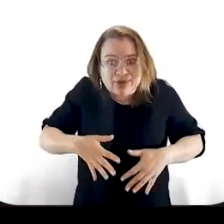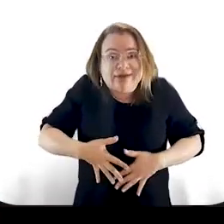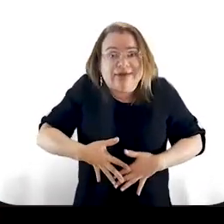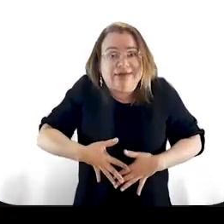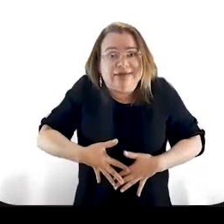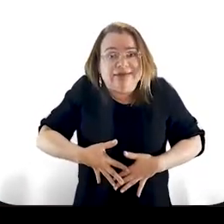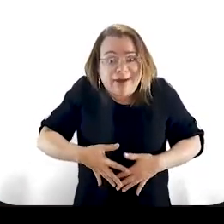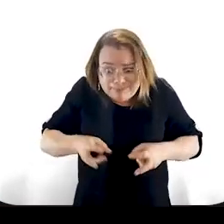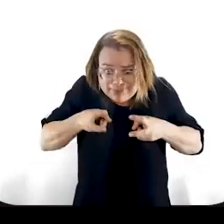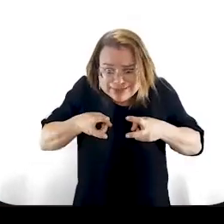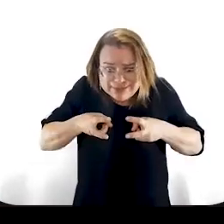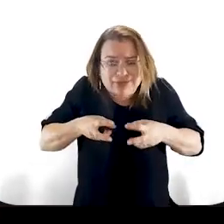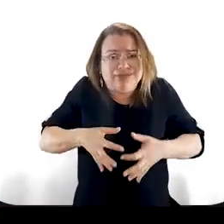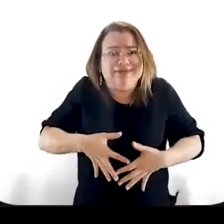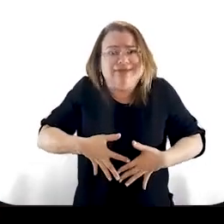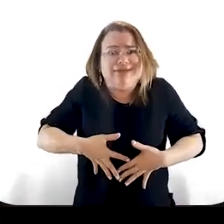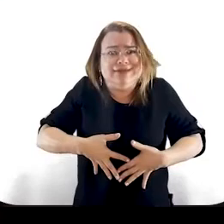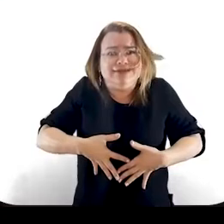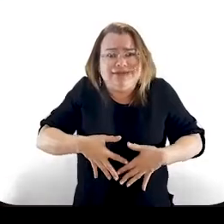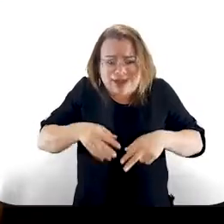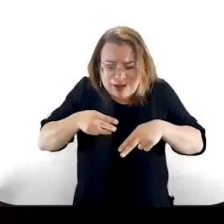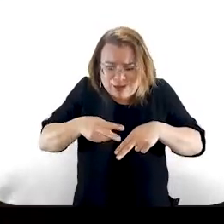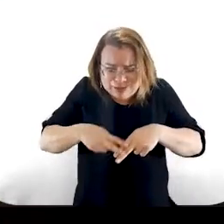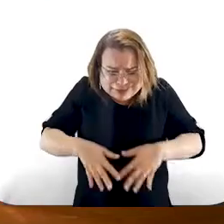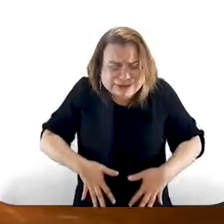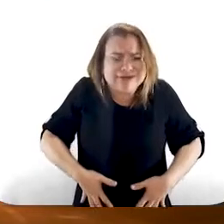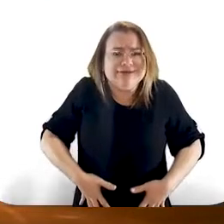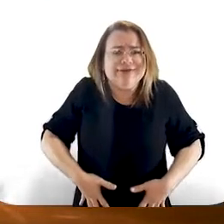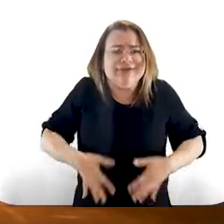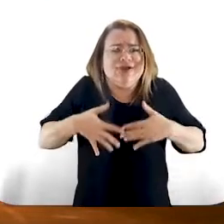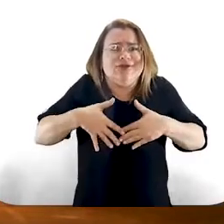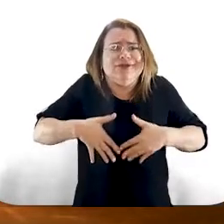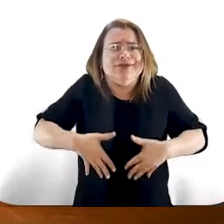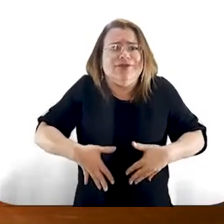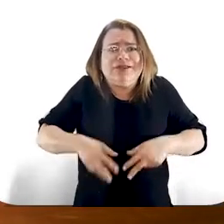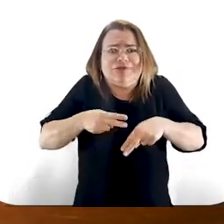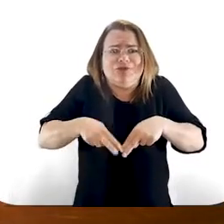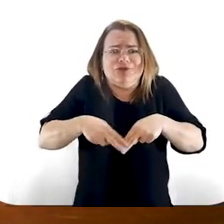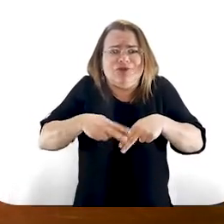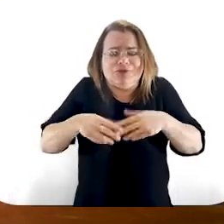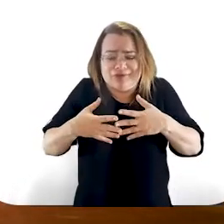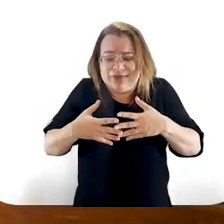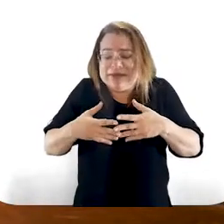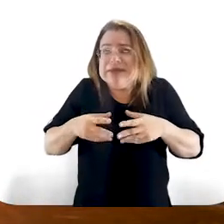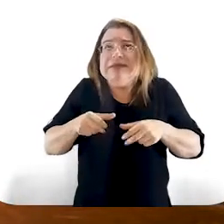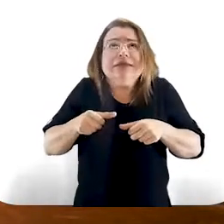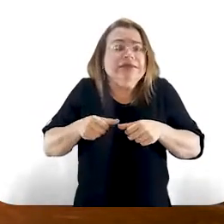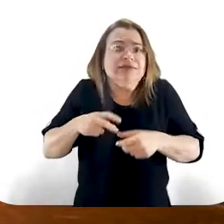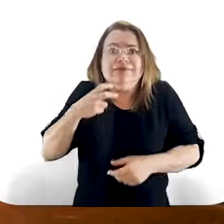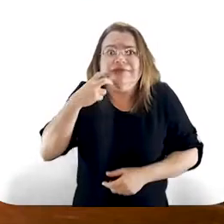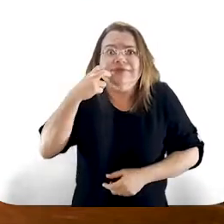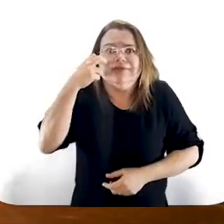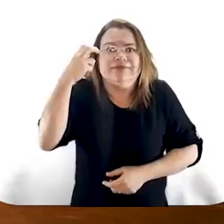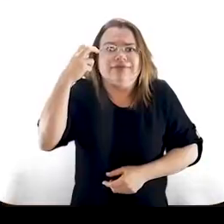e percebeu que estava só de ceroulas, ele estava nu, ficou morto de